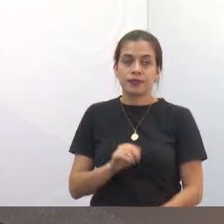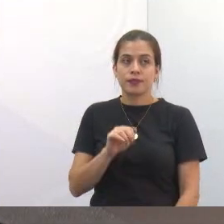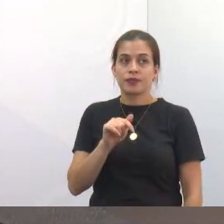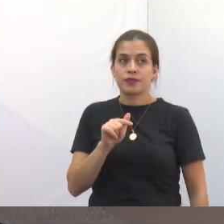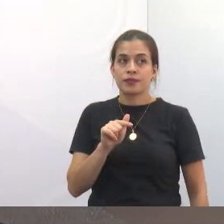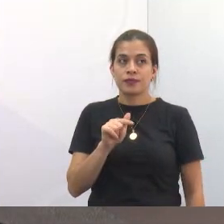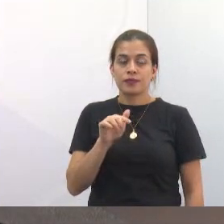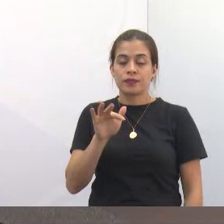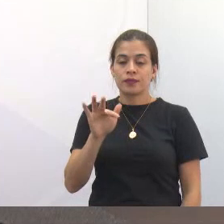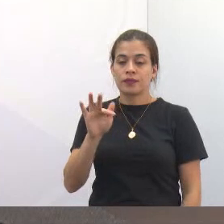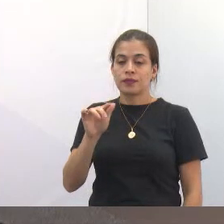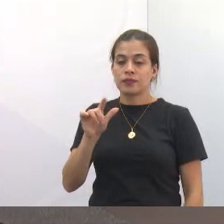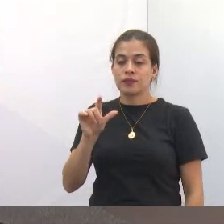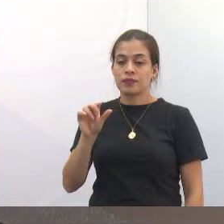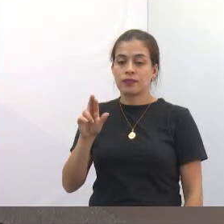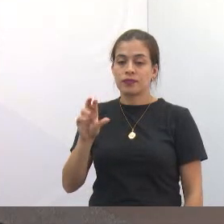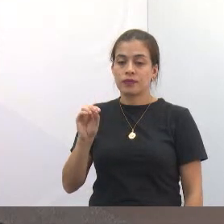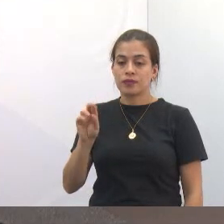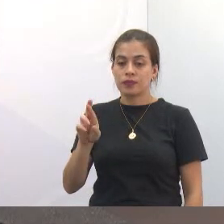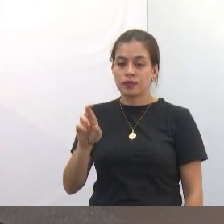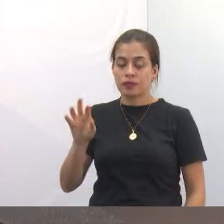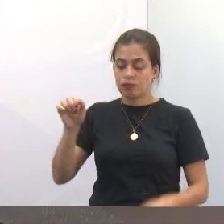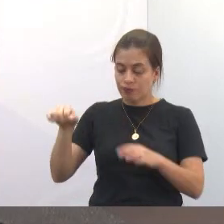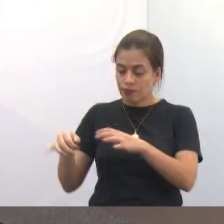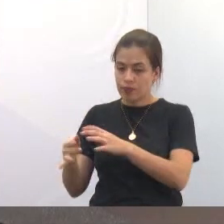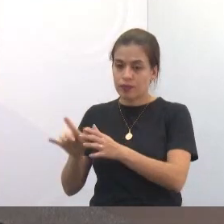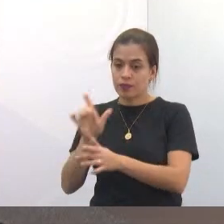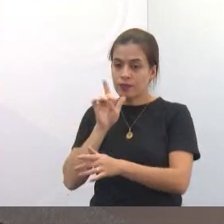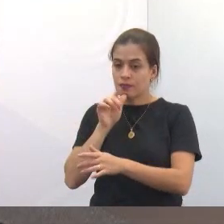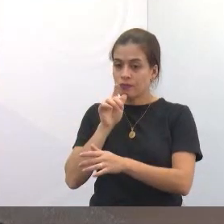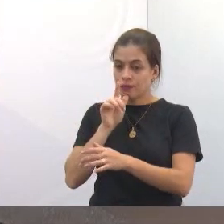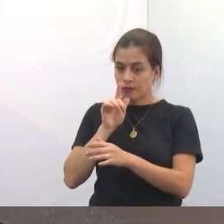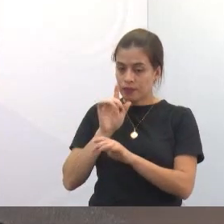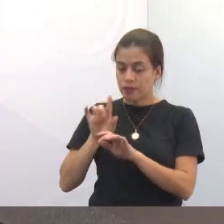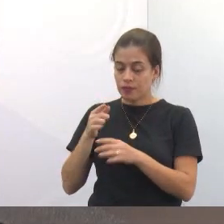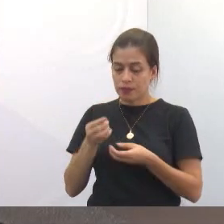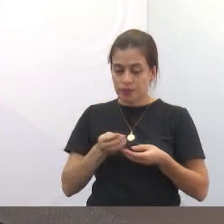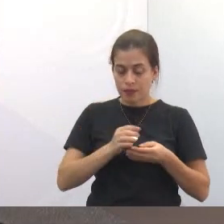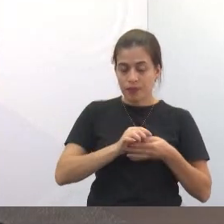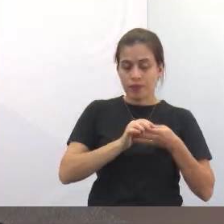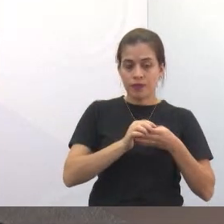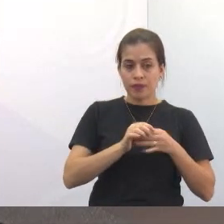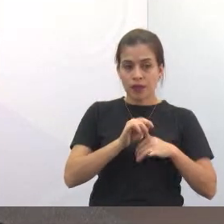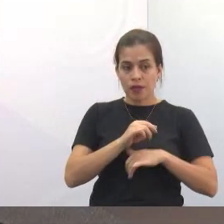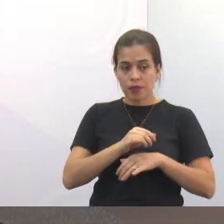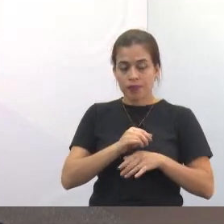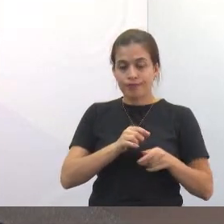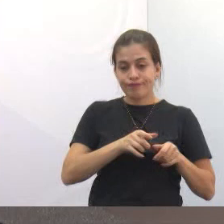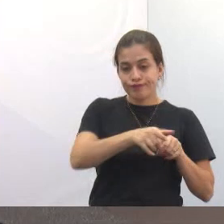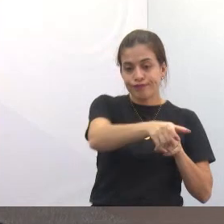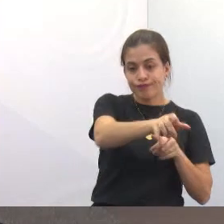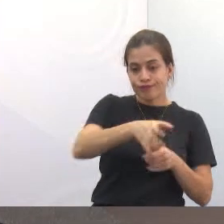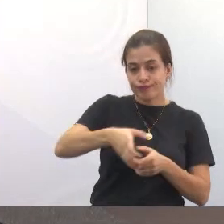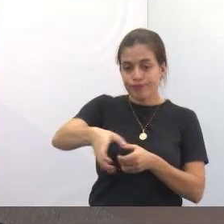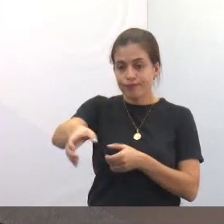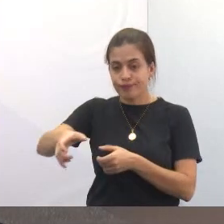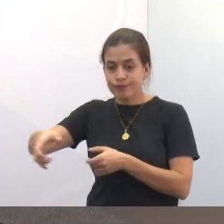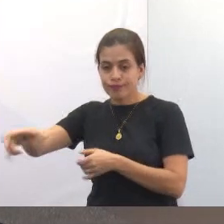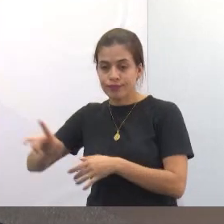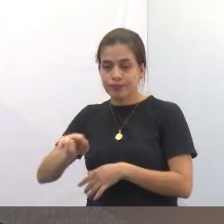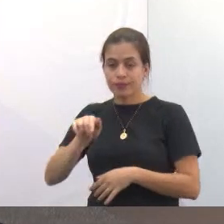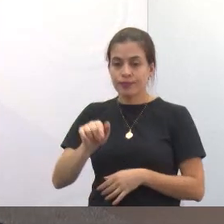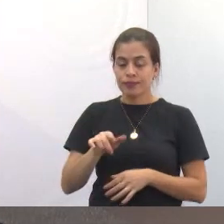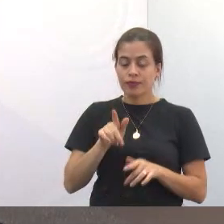fluororientação da água a ser distribuído à população do bairro. O SAAE executa